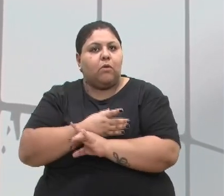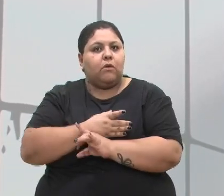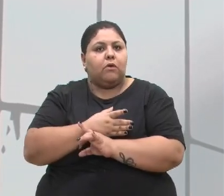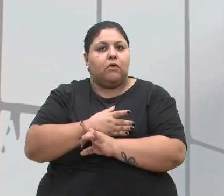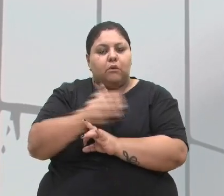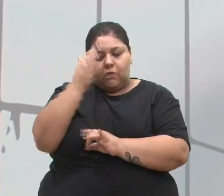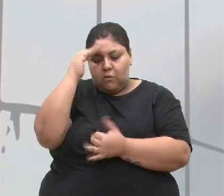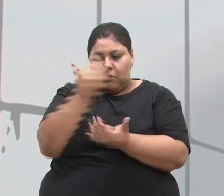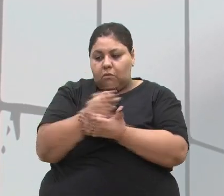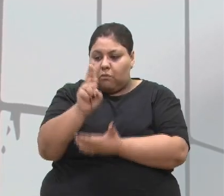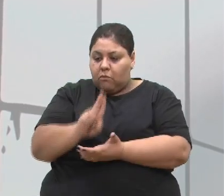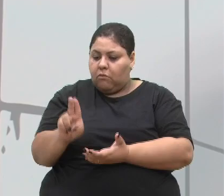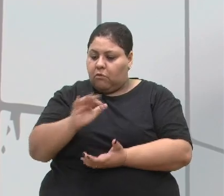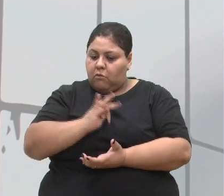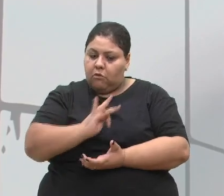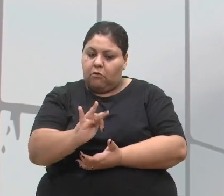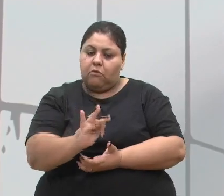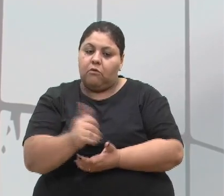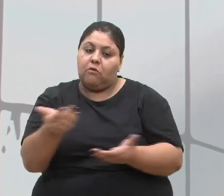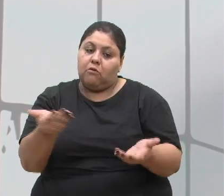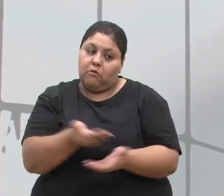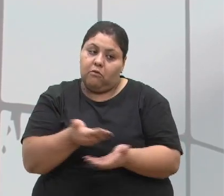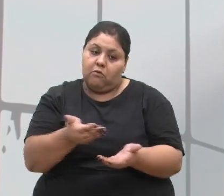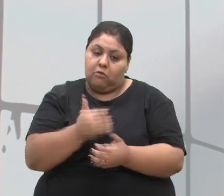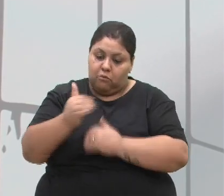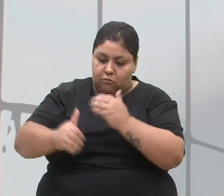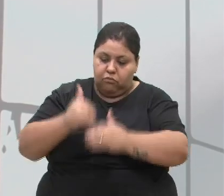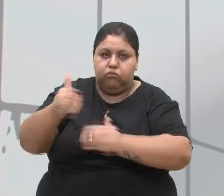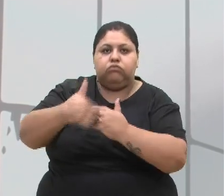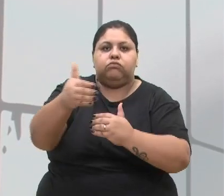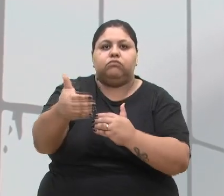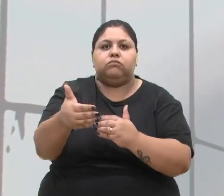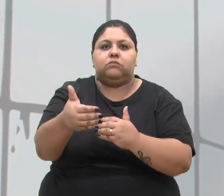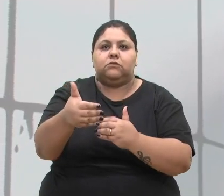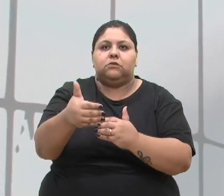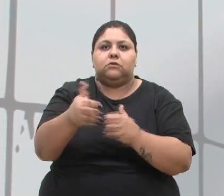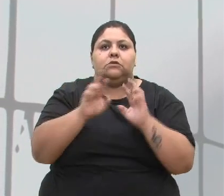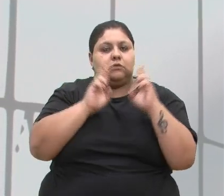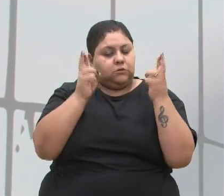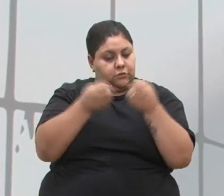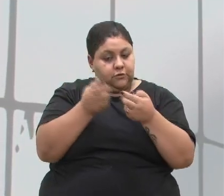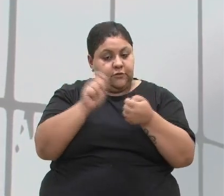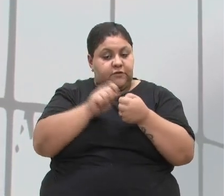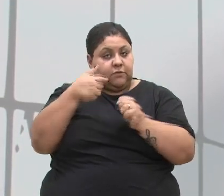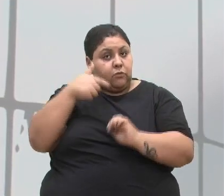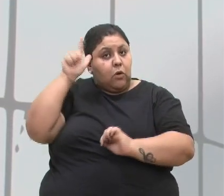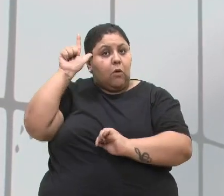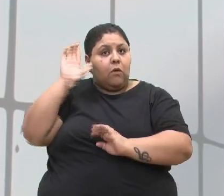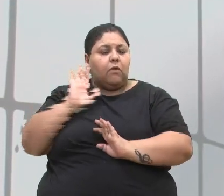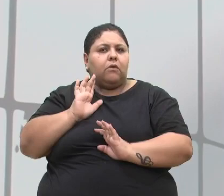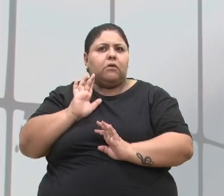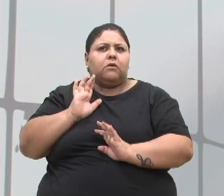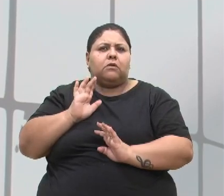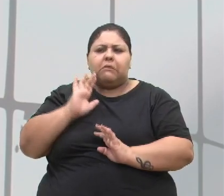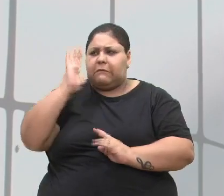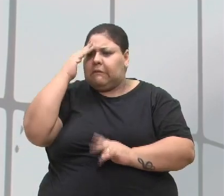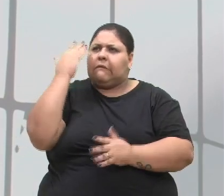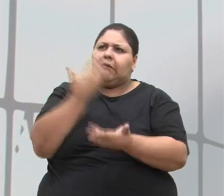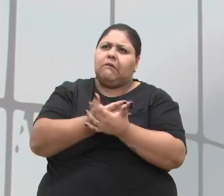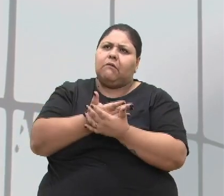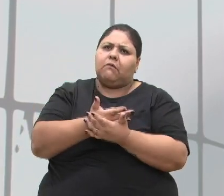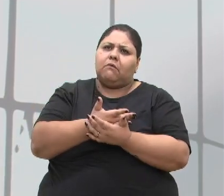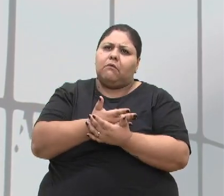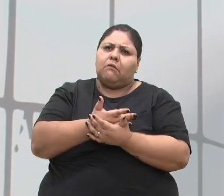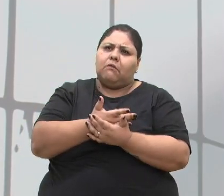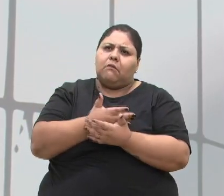que a Universidade Federal, né, agora está bem avançada nessa audiência que a gente fez ontem, né? Creio que daqui mais